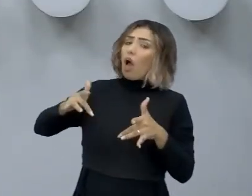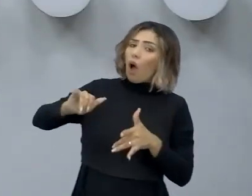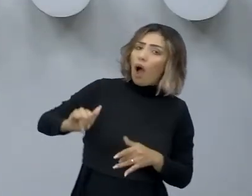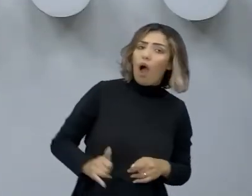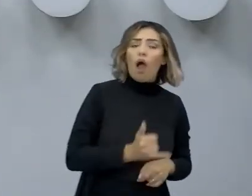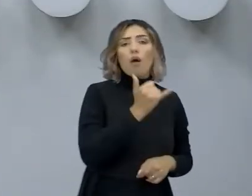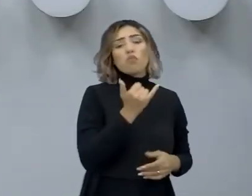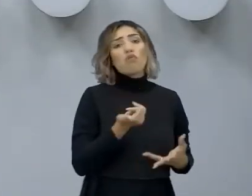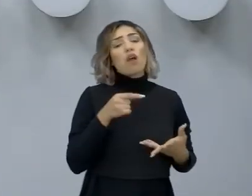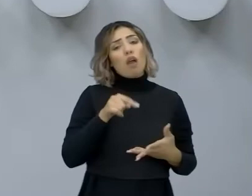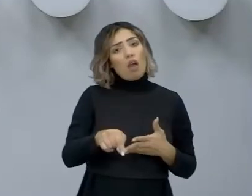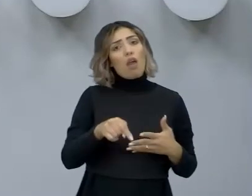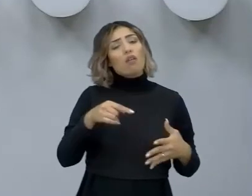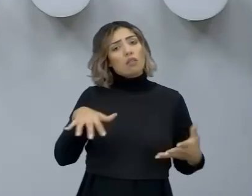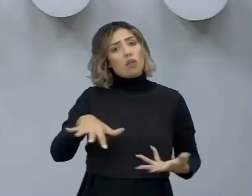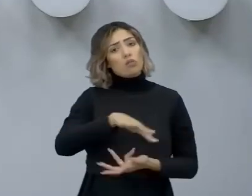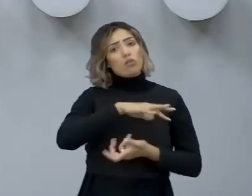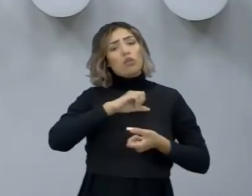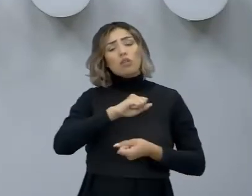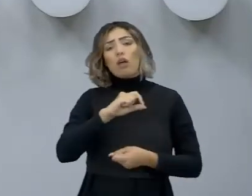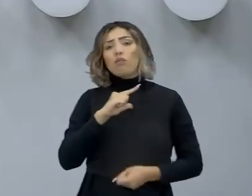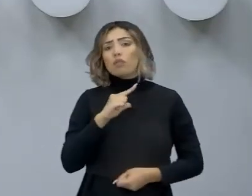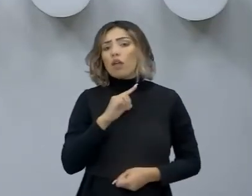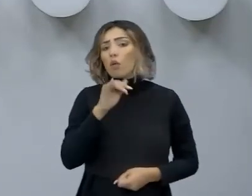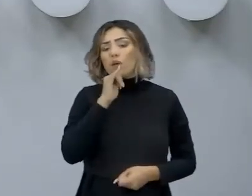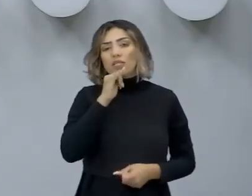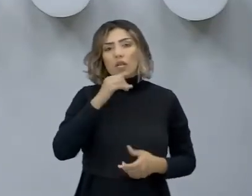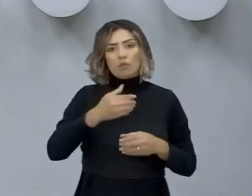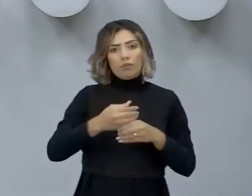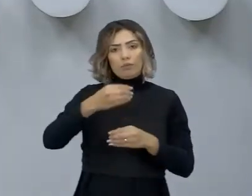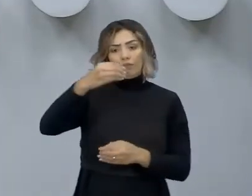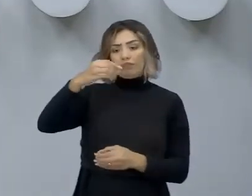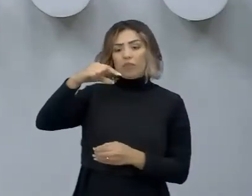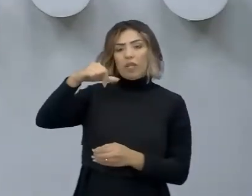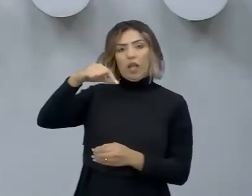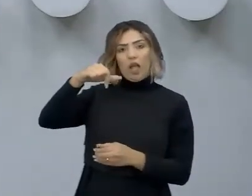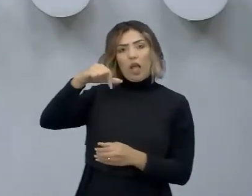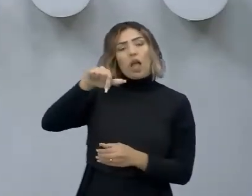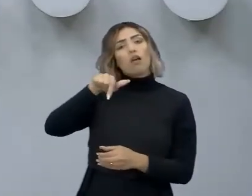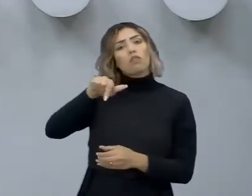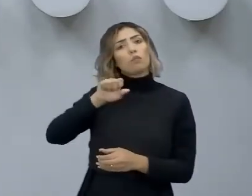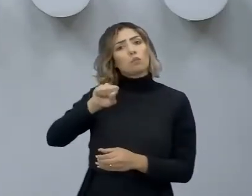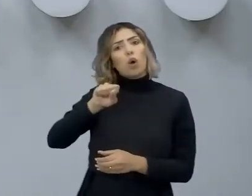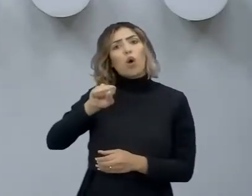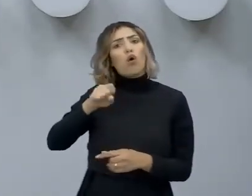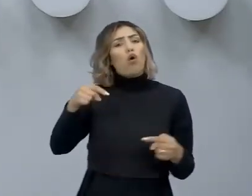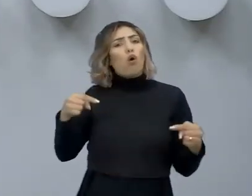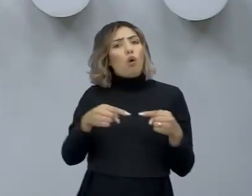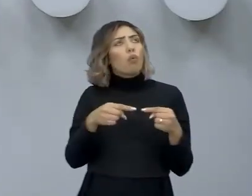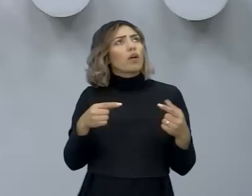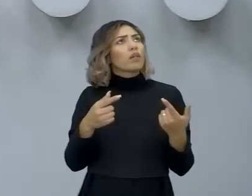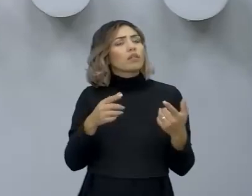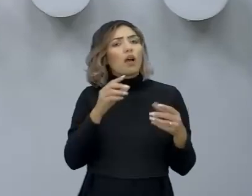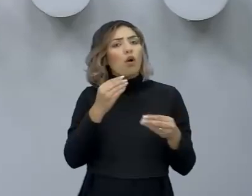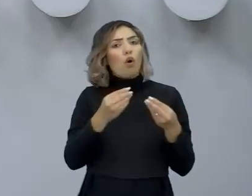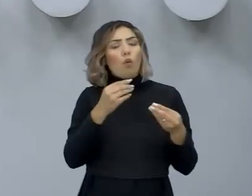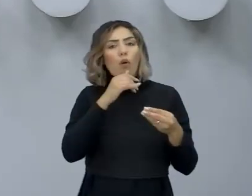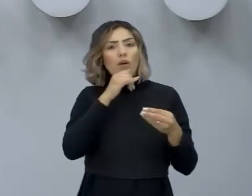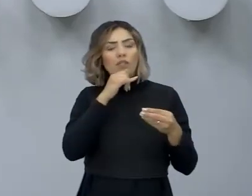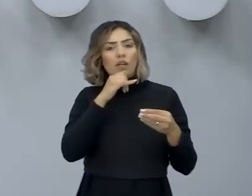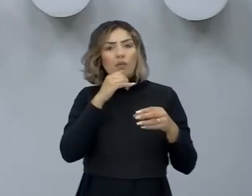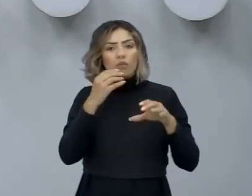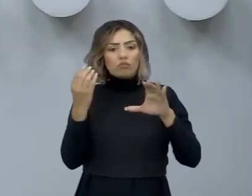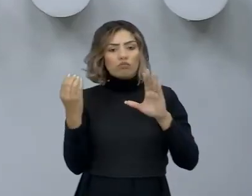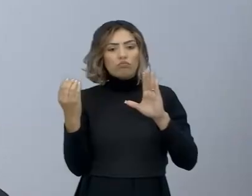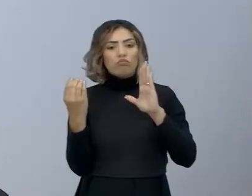construção sustentável como essa. Por exemplo, as próprias garrafas PET, você pode utilizar, fazer parte de uma parede para entrar luz, por